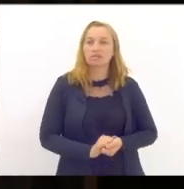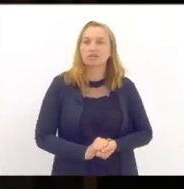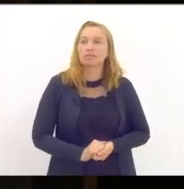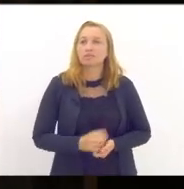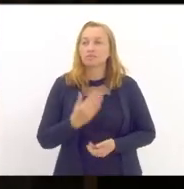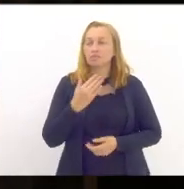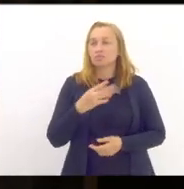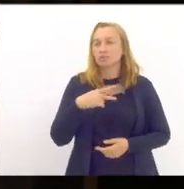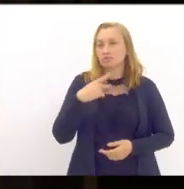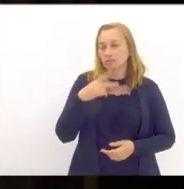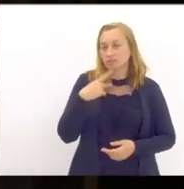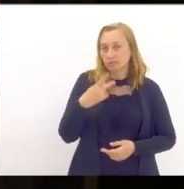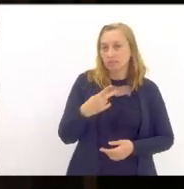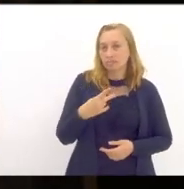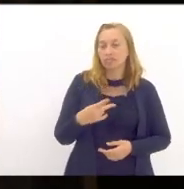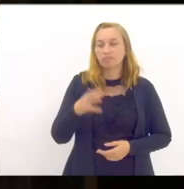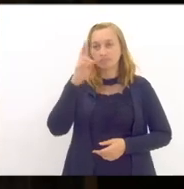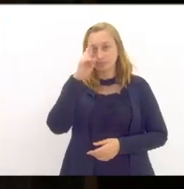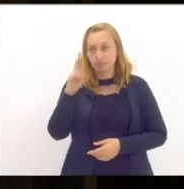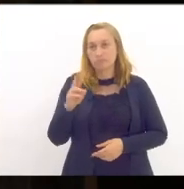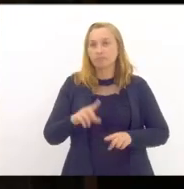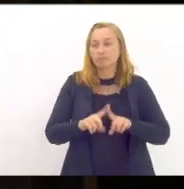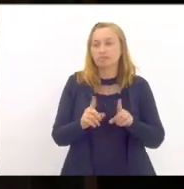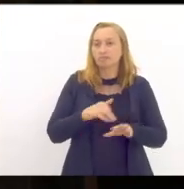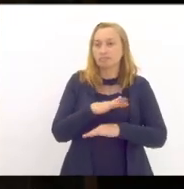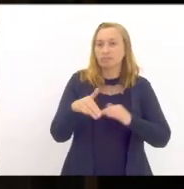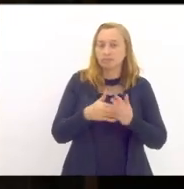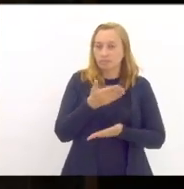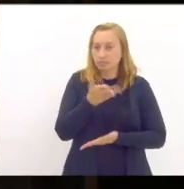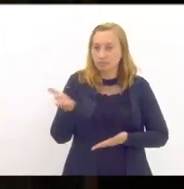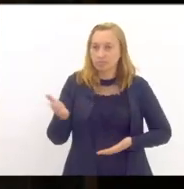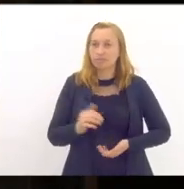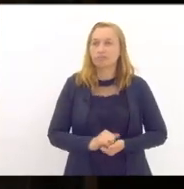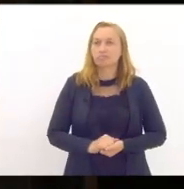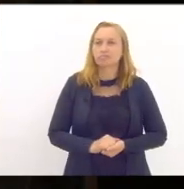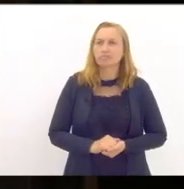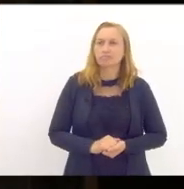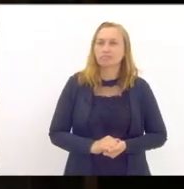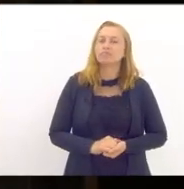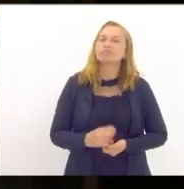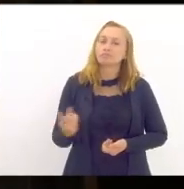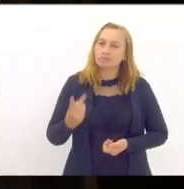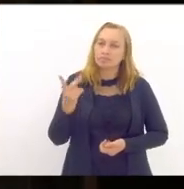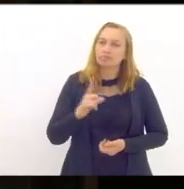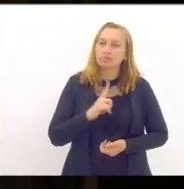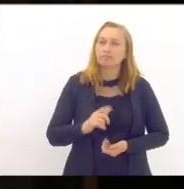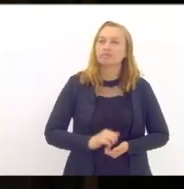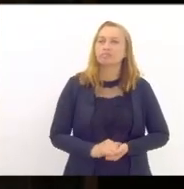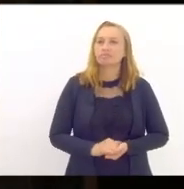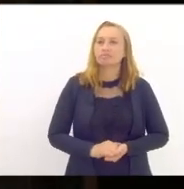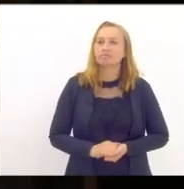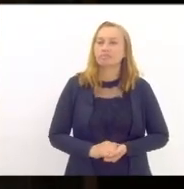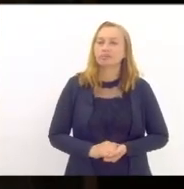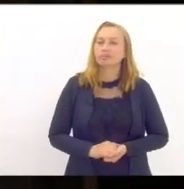uma sugestão, não só ao senhor, mas a todos vocês. Vale a pena.